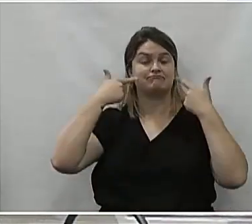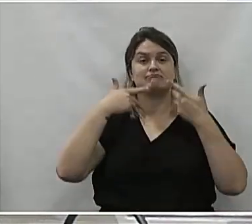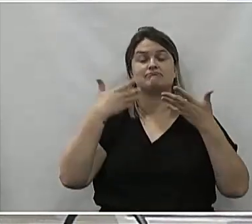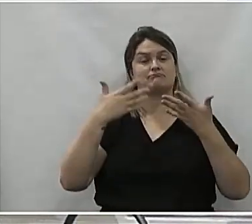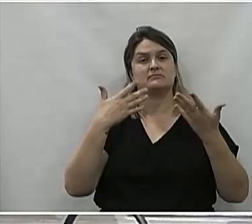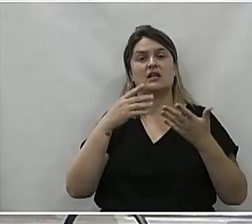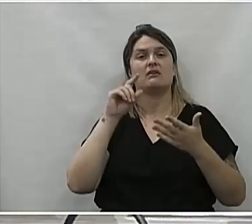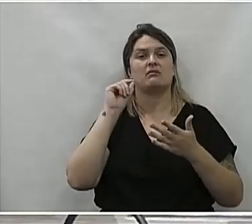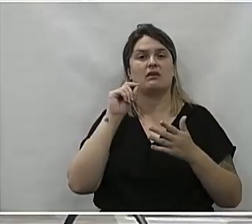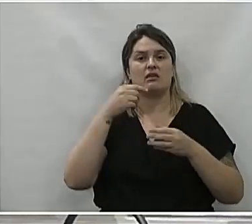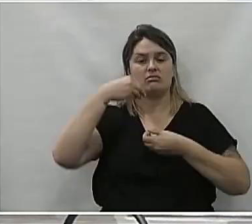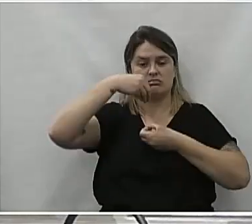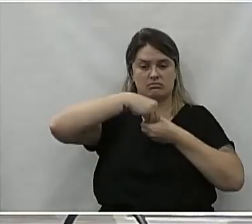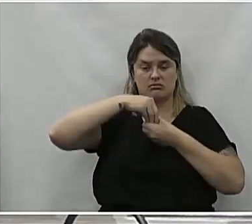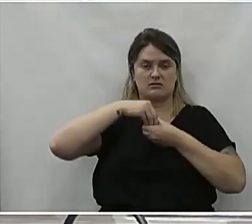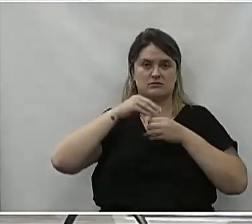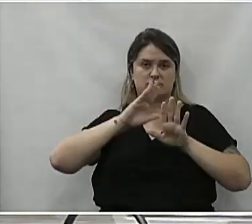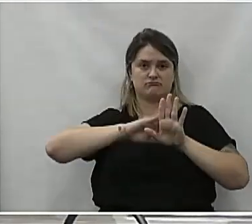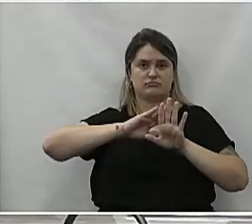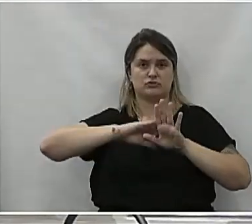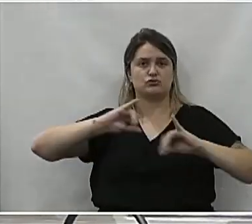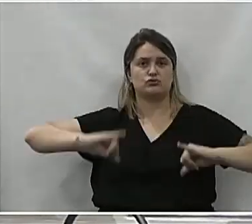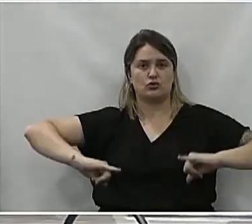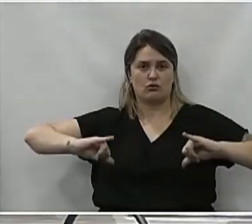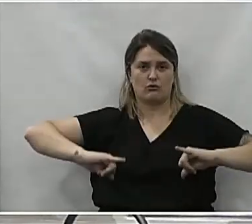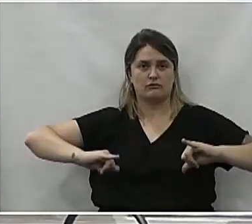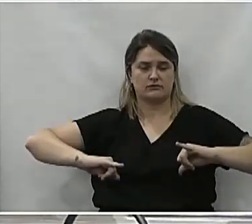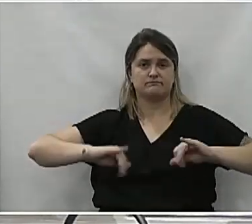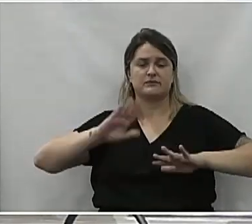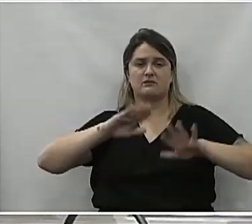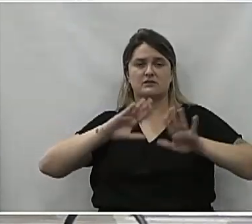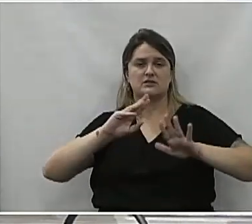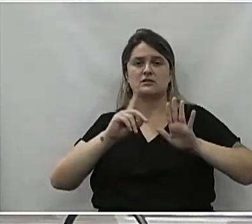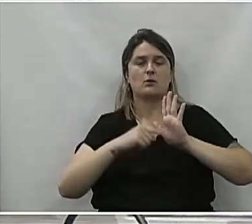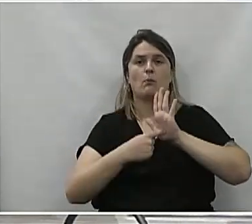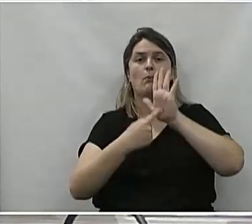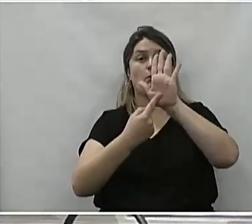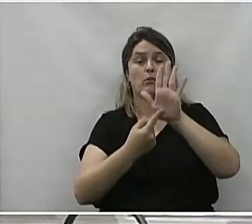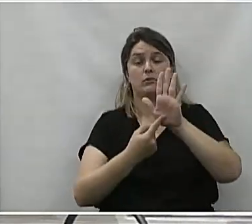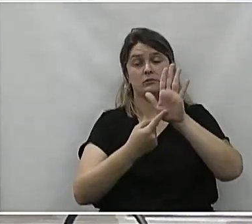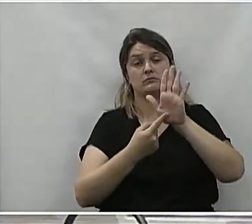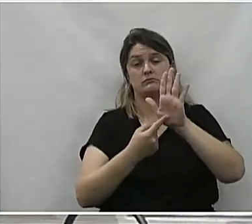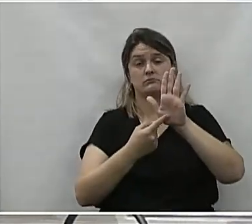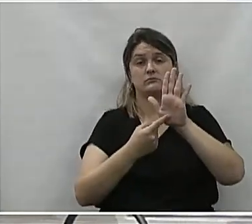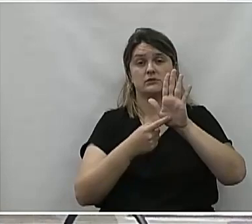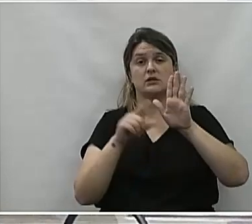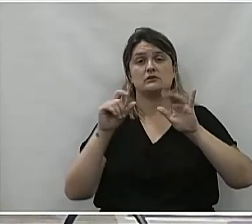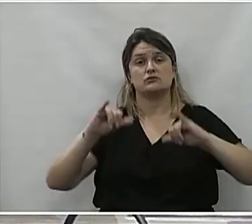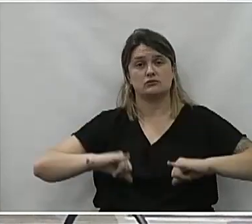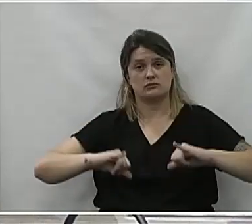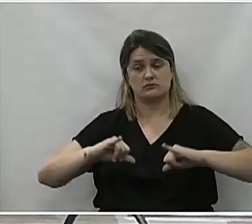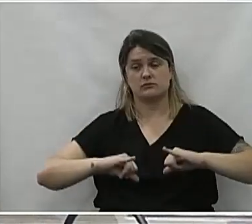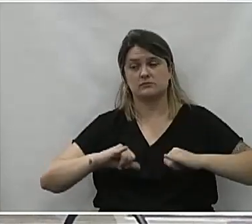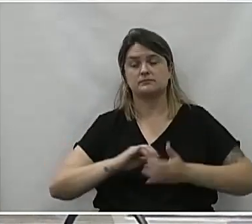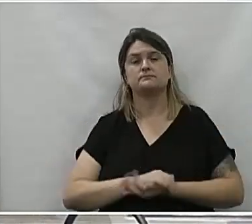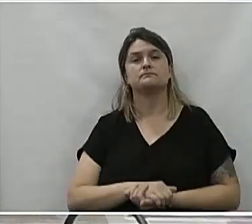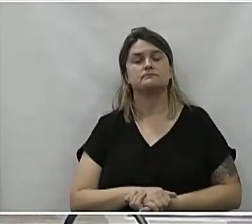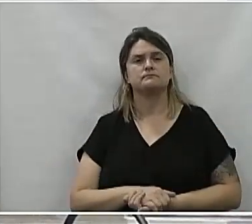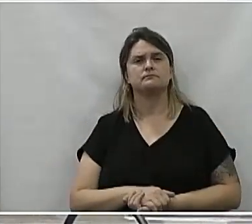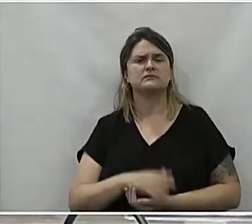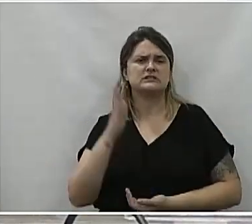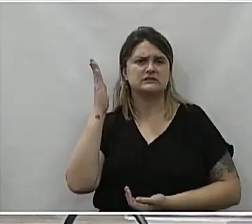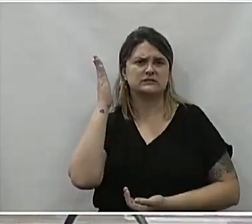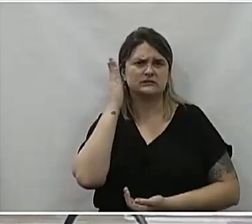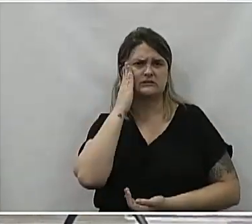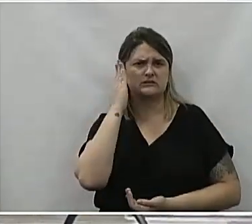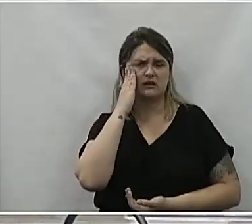São aquelas pessoas Que muitas vezes Estão mais sofrendo Muitas vezes Não externam Essa dor A gente sabe